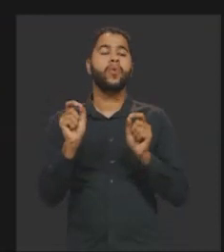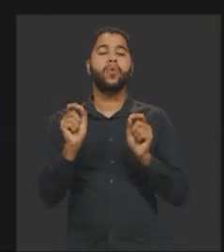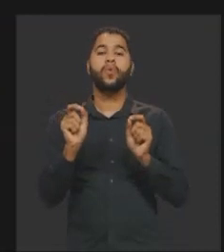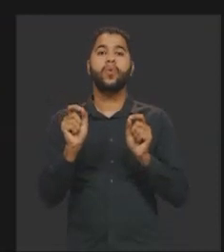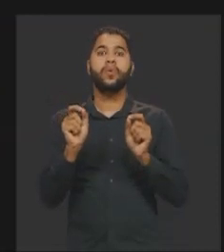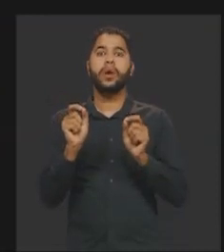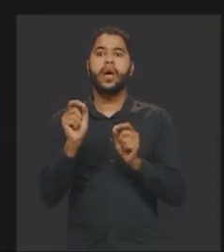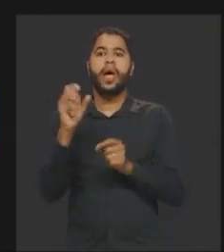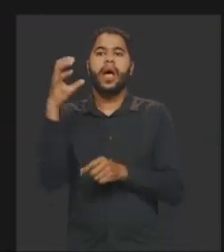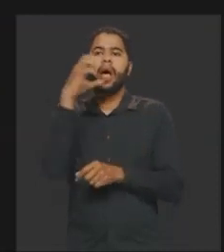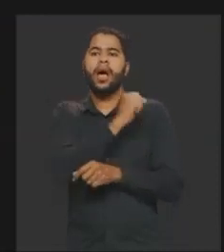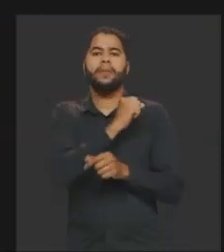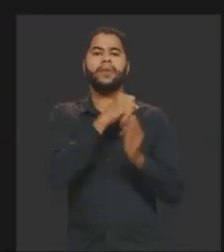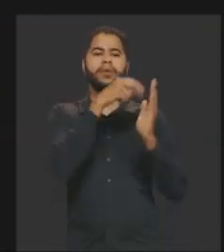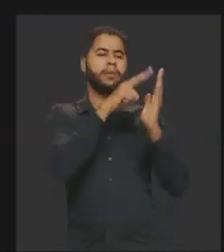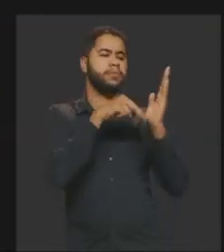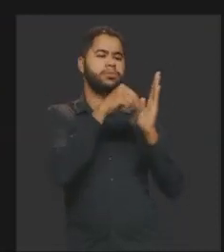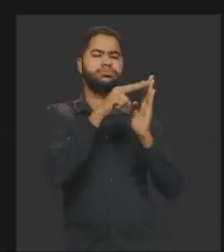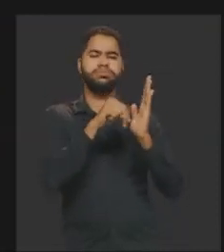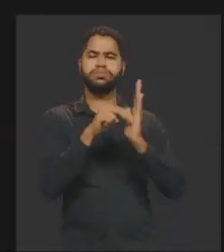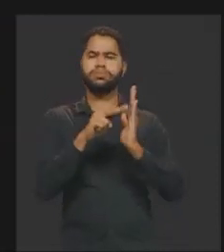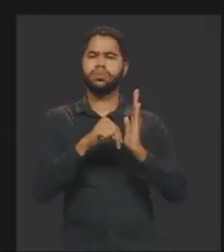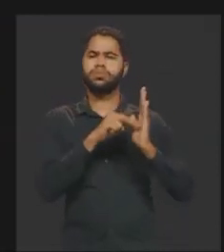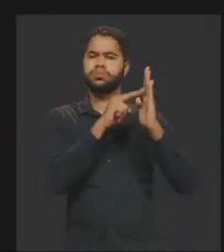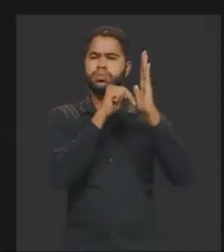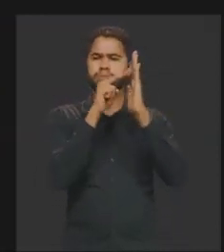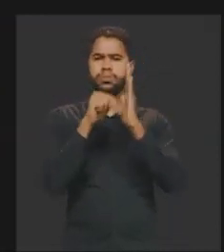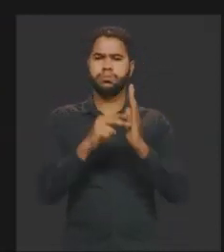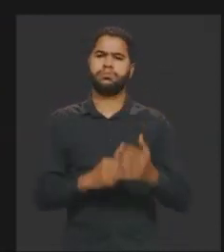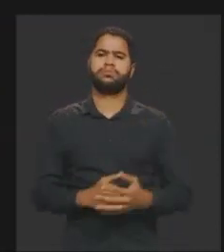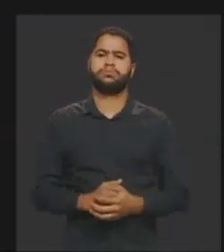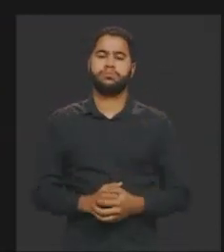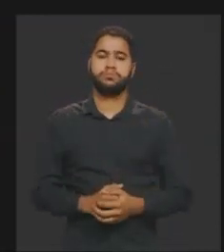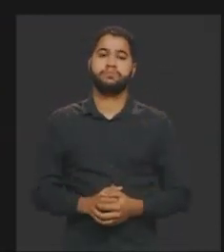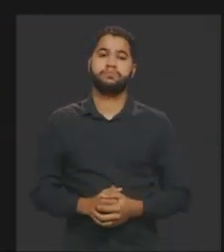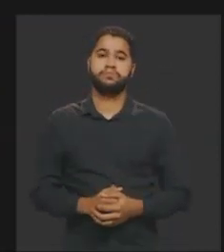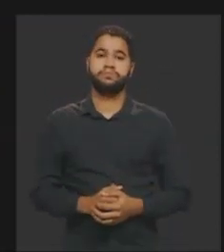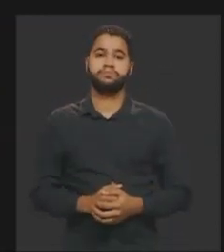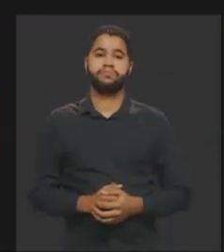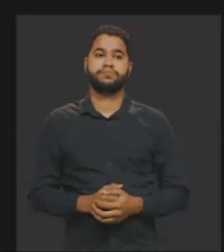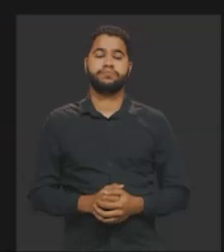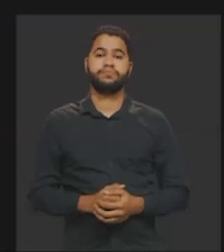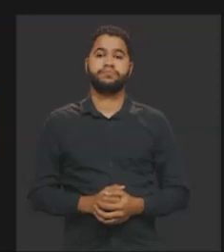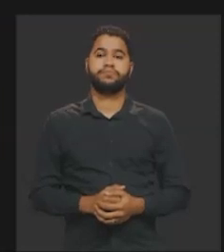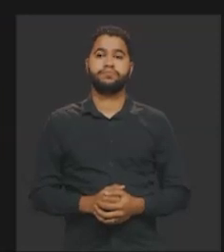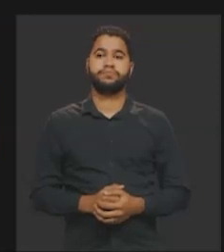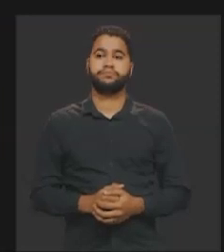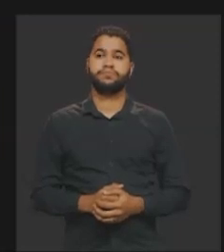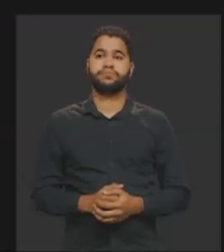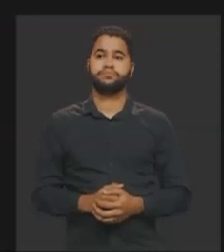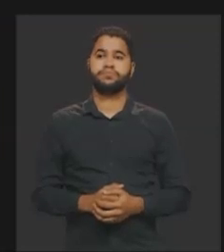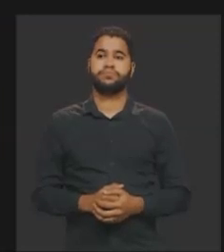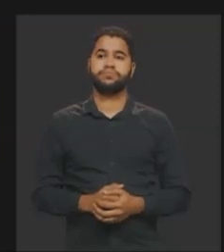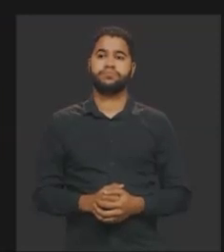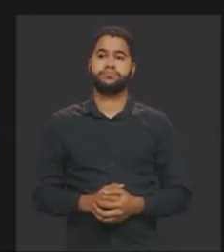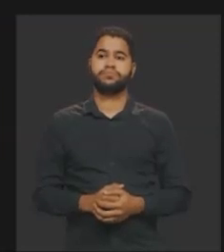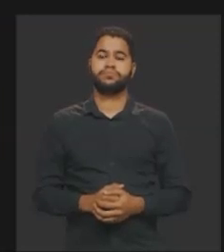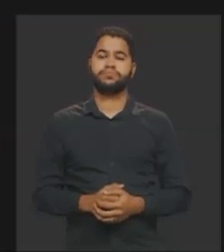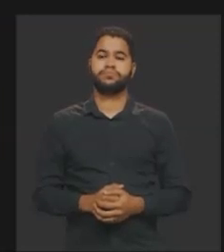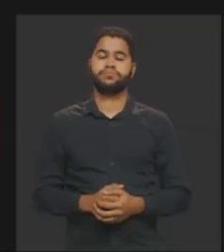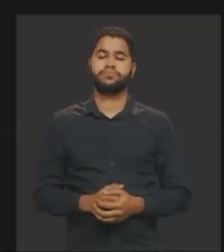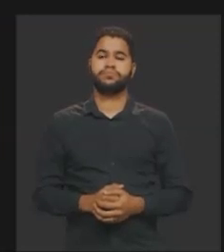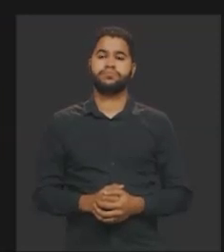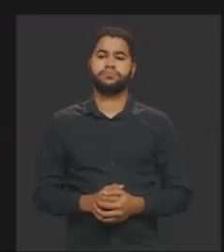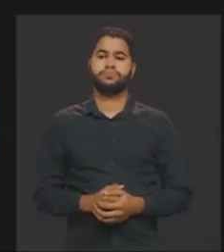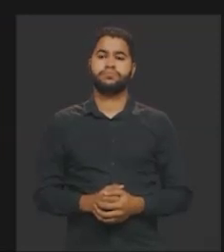maneira rápida, de uma hora para outra, que ele fez, né? Depicting the harbor at Le Havre